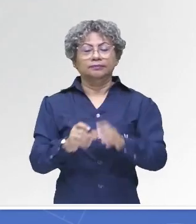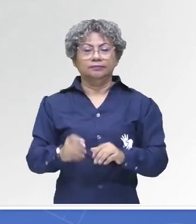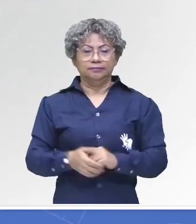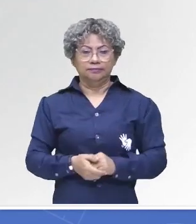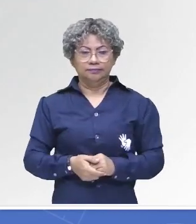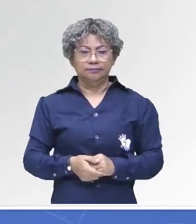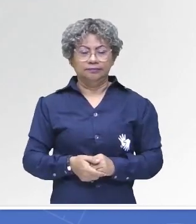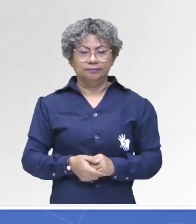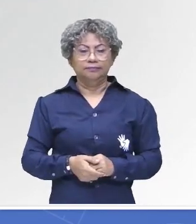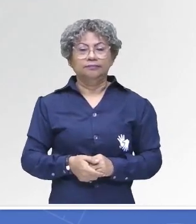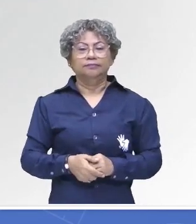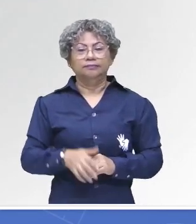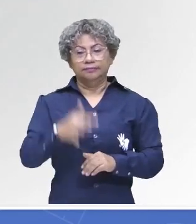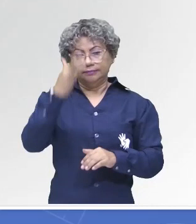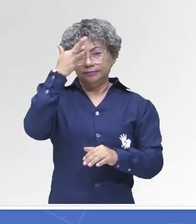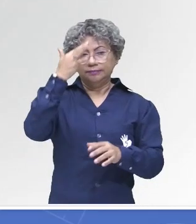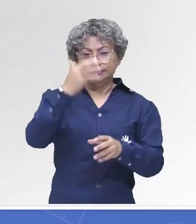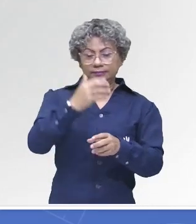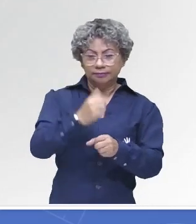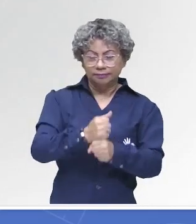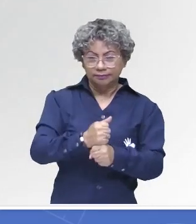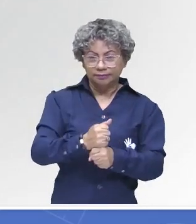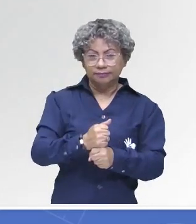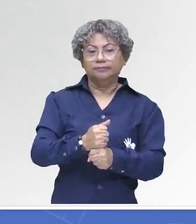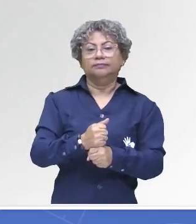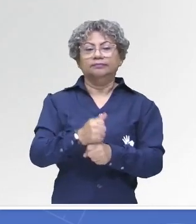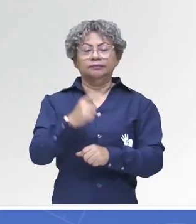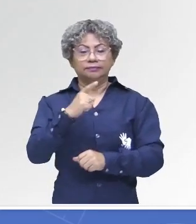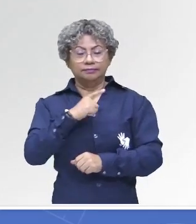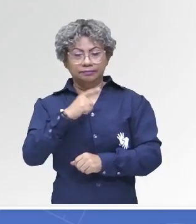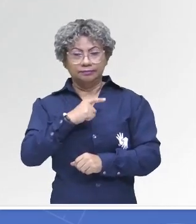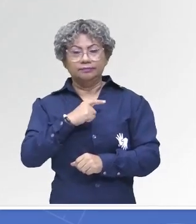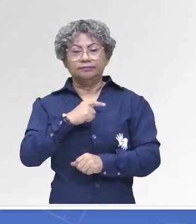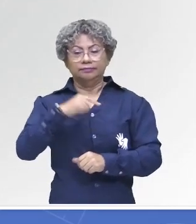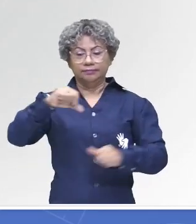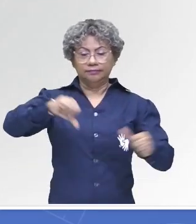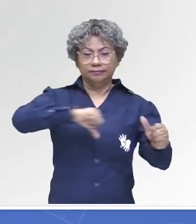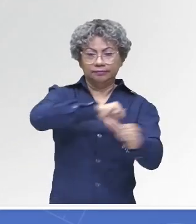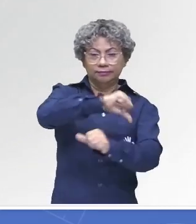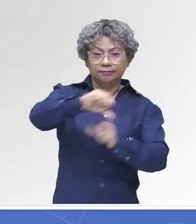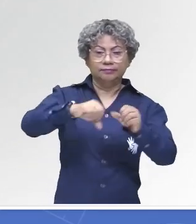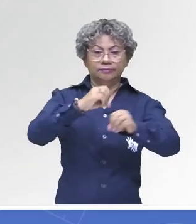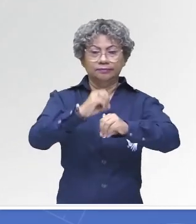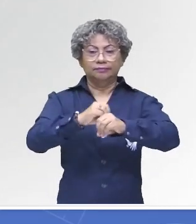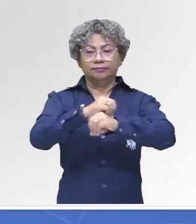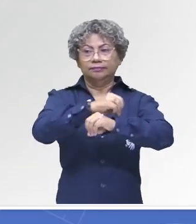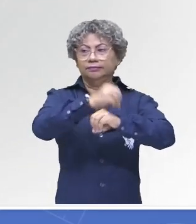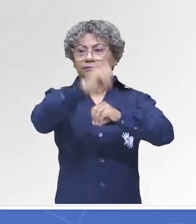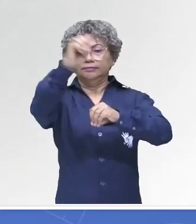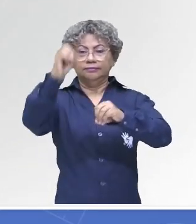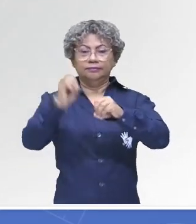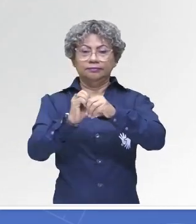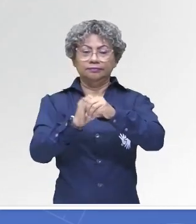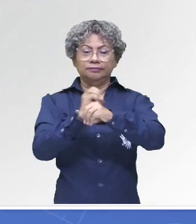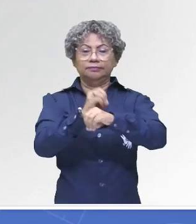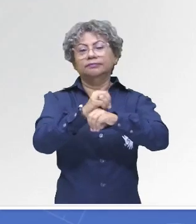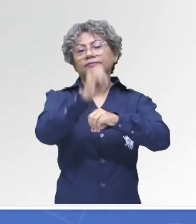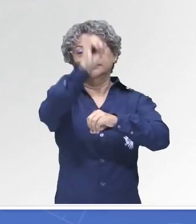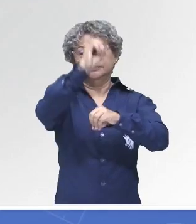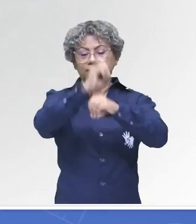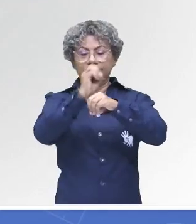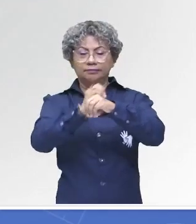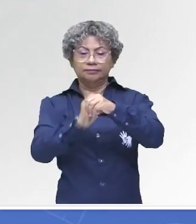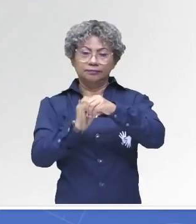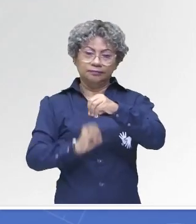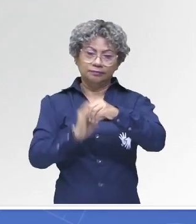física, é a energia cinética média de translação das moléculas, tá certo? Energia cinética média